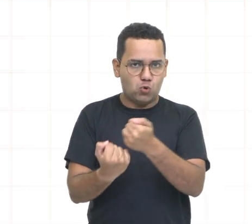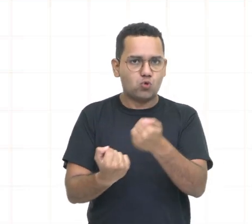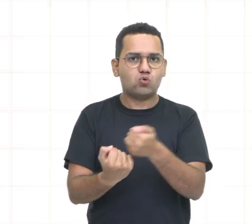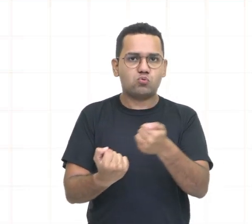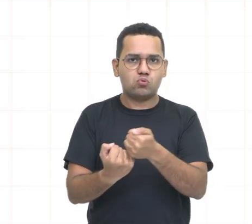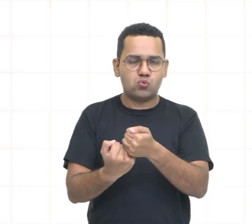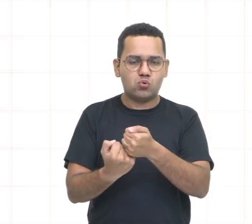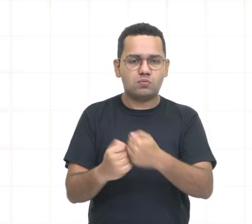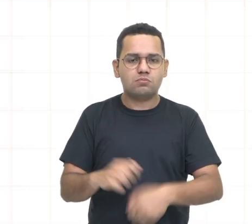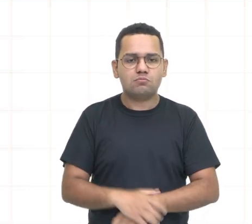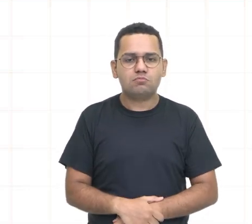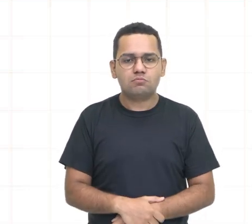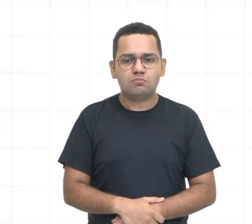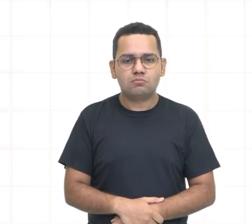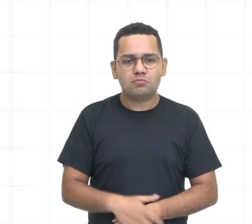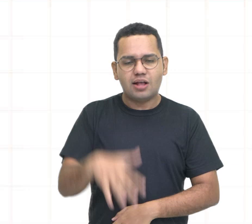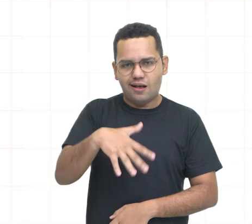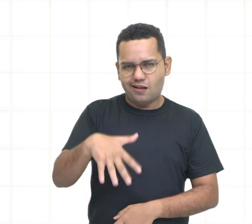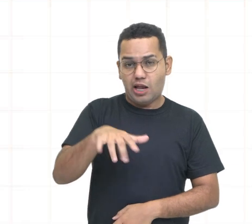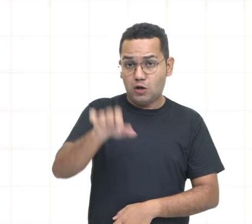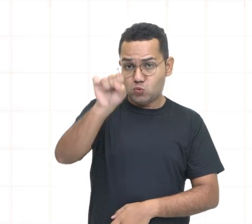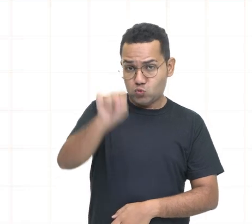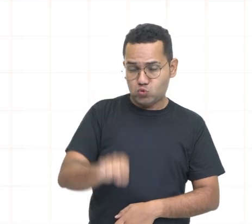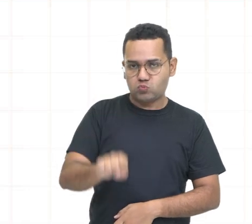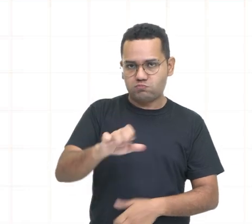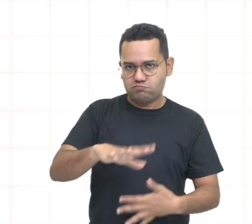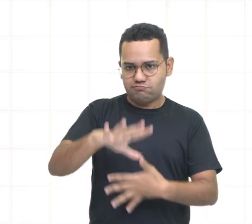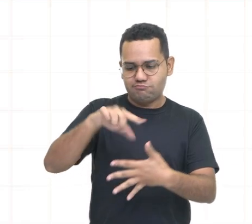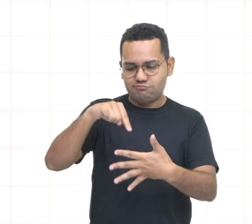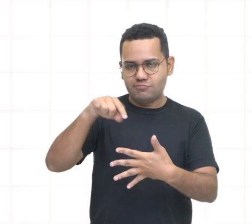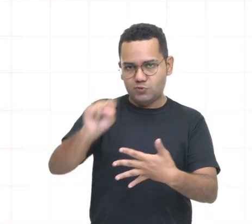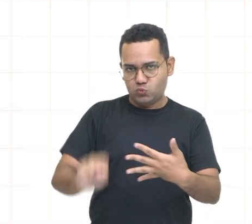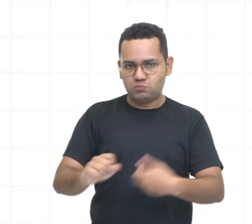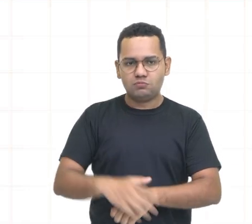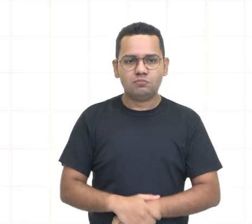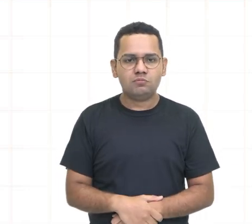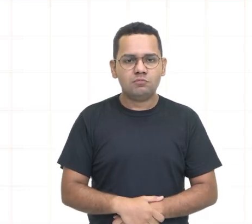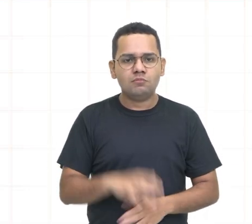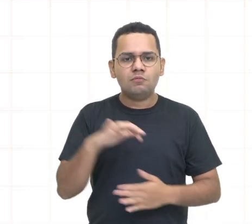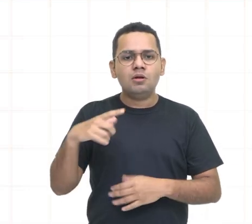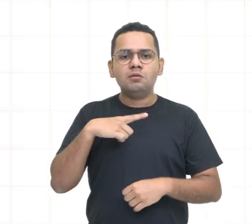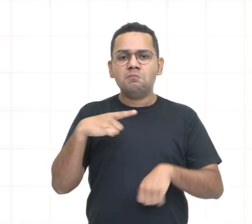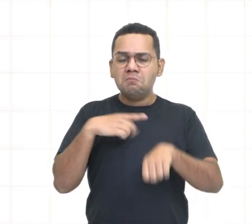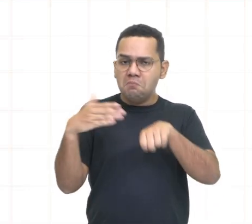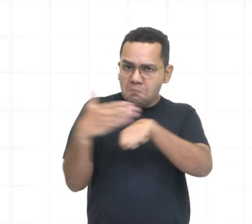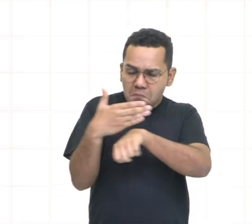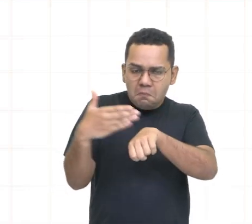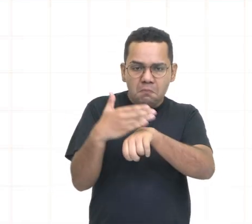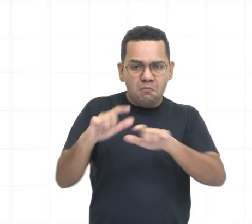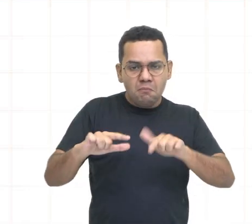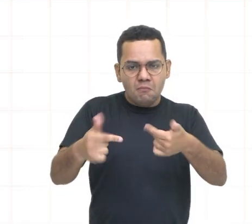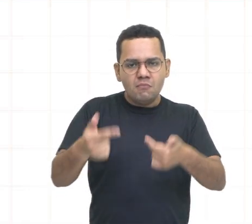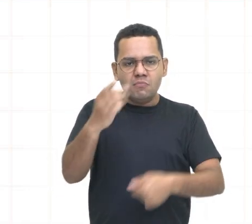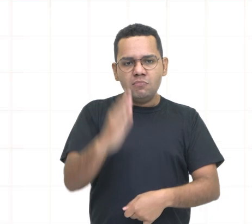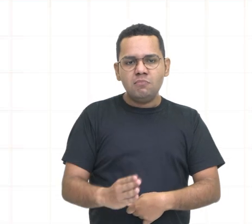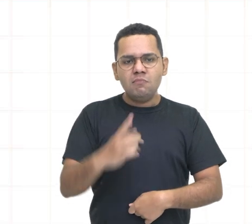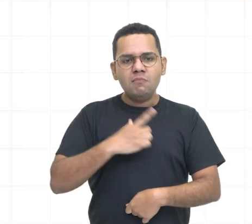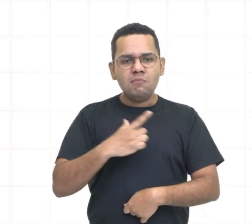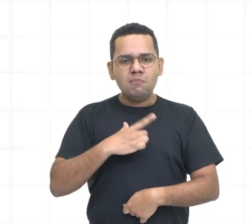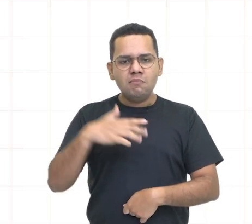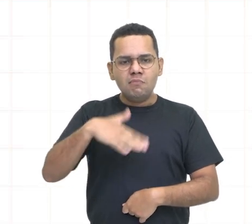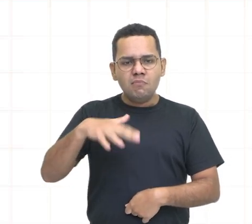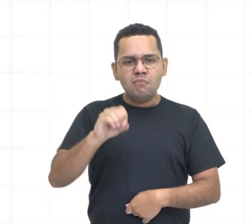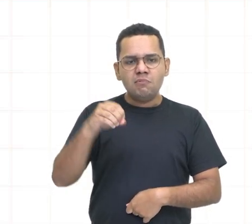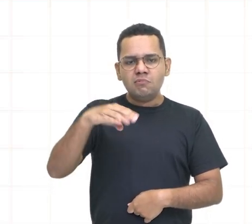né? Assim como, né, a participação ativa do Brasil em fóruns internacionais, como a